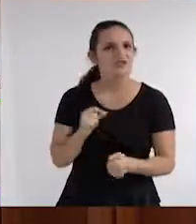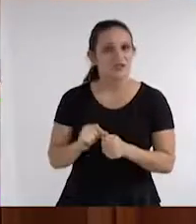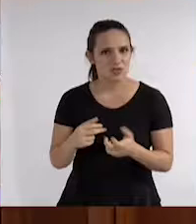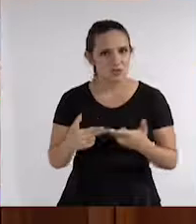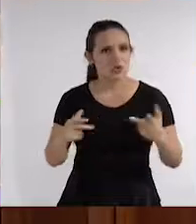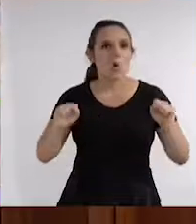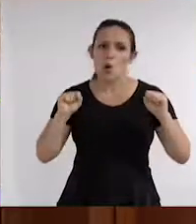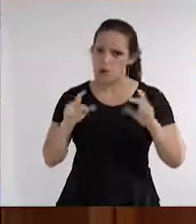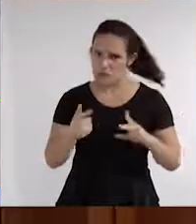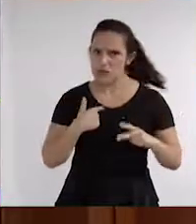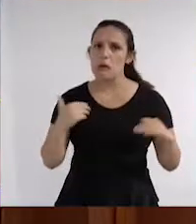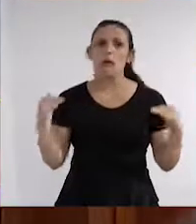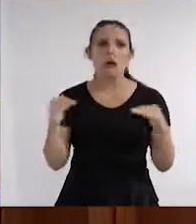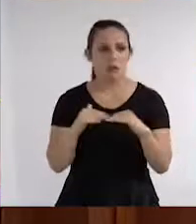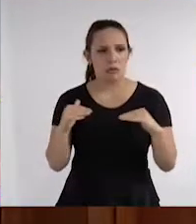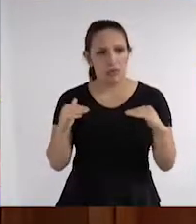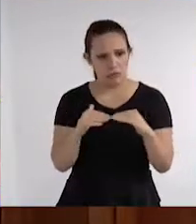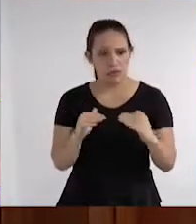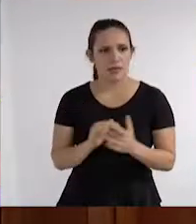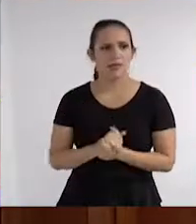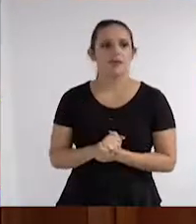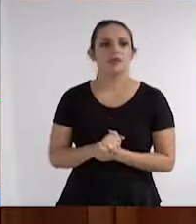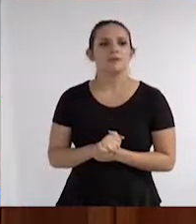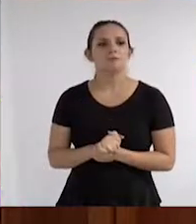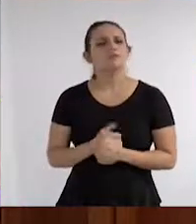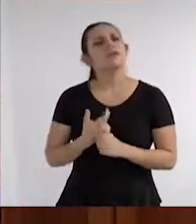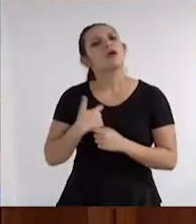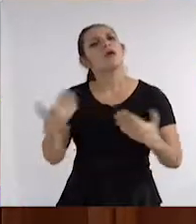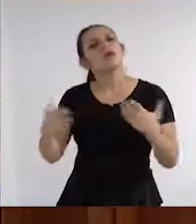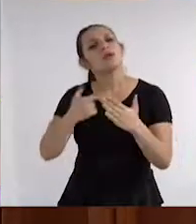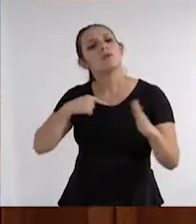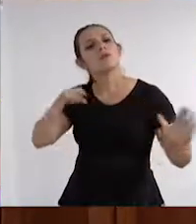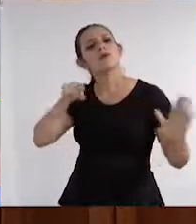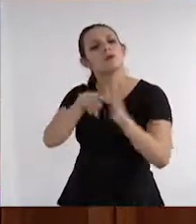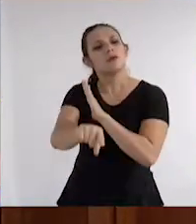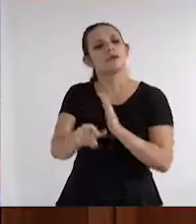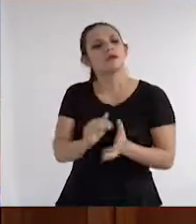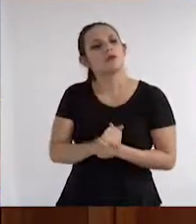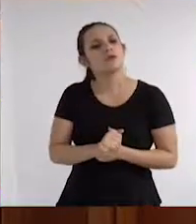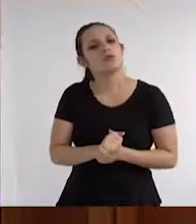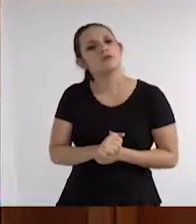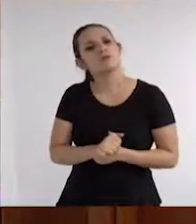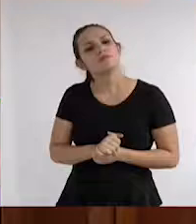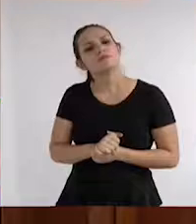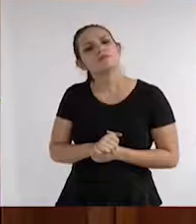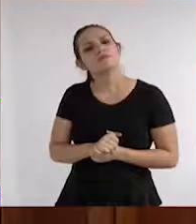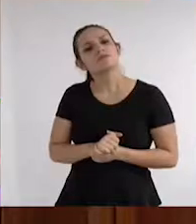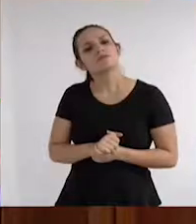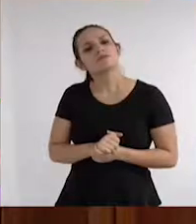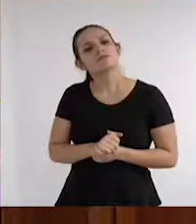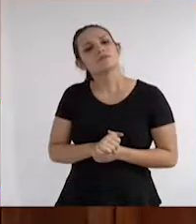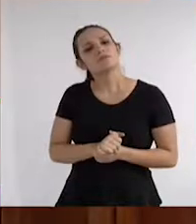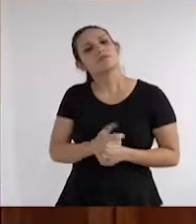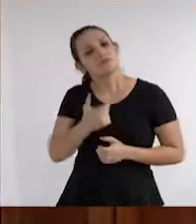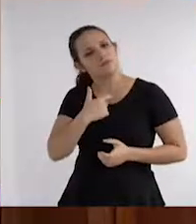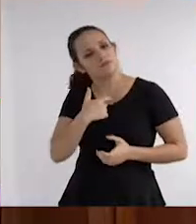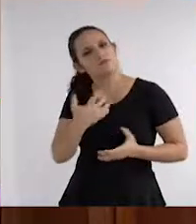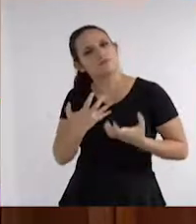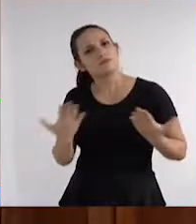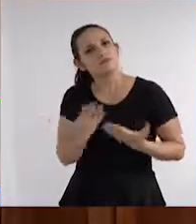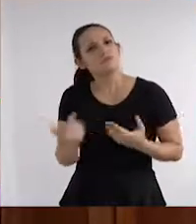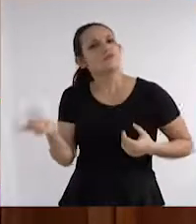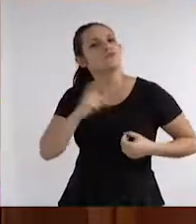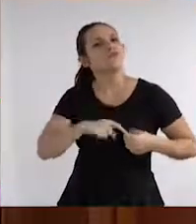concordo, e é por isso que eu questiono aqui a prova que não existe, mas eu quero devolver também a